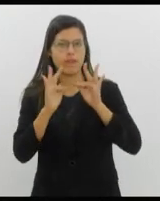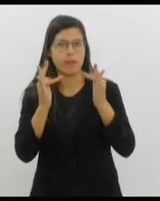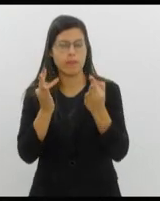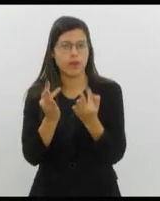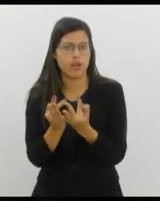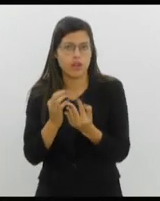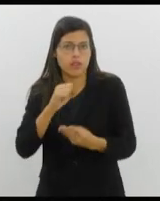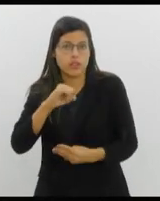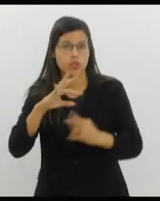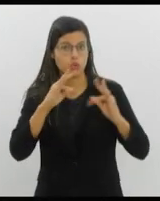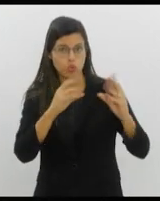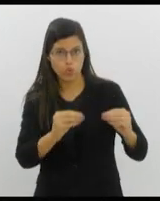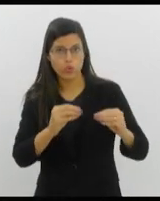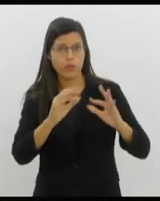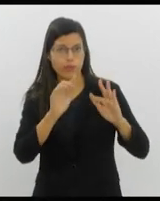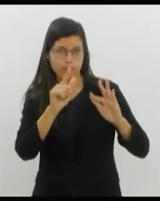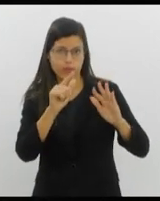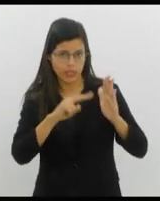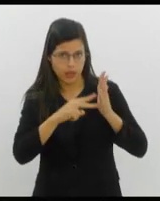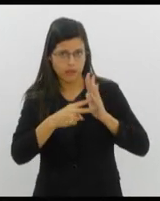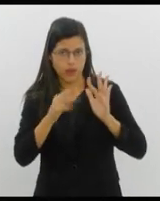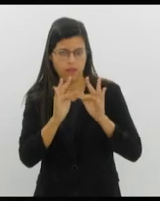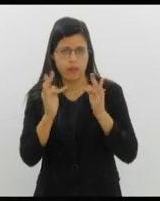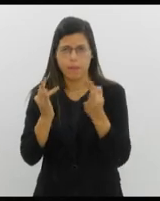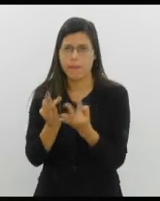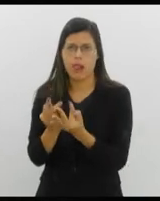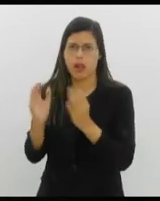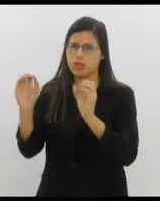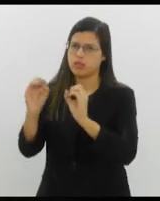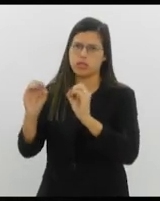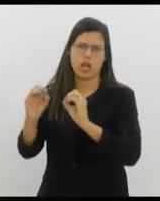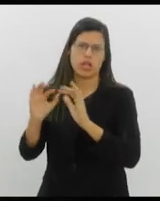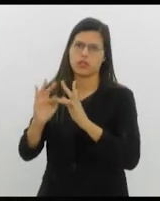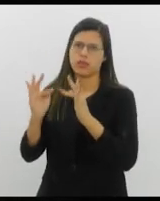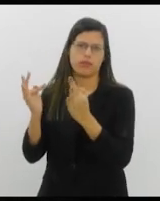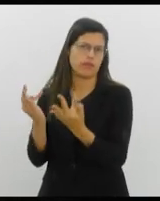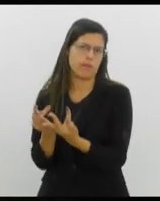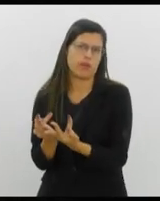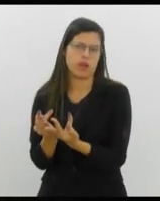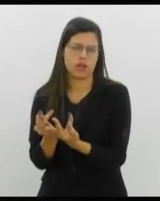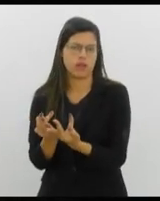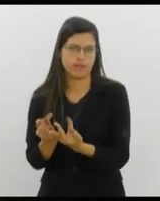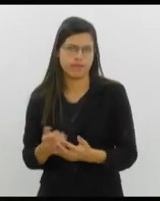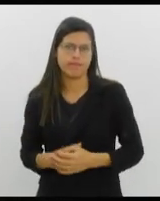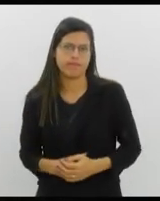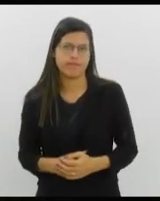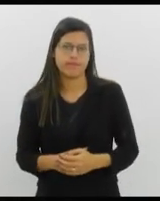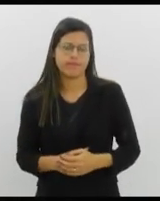é família. Se tudo pode ser chamado de cadeira, nada mais será cadeira.